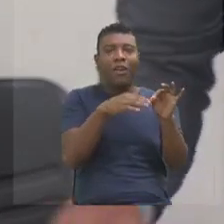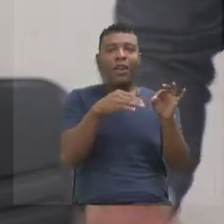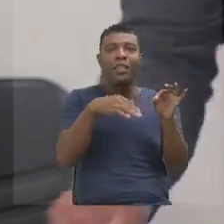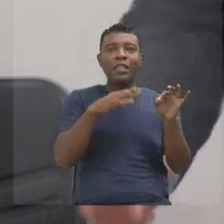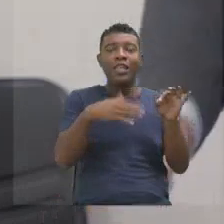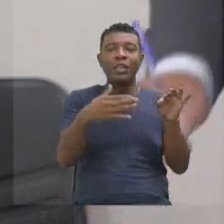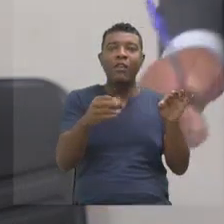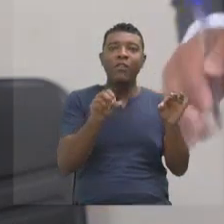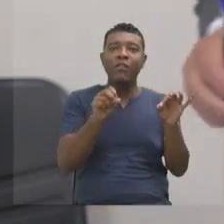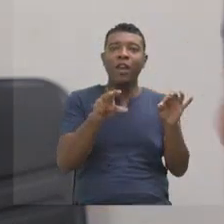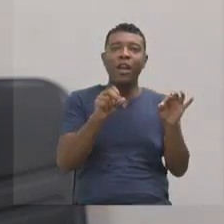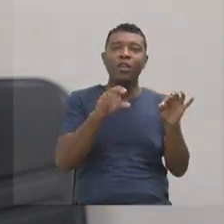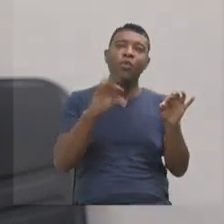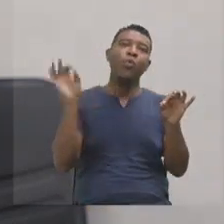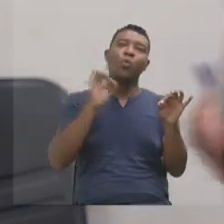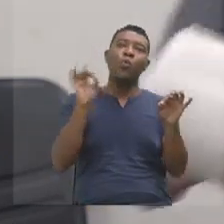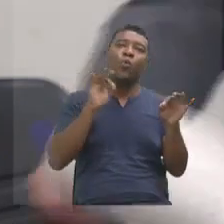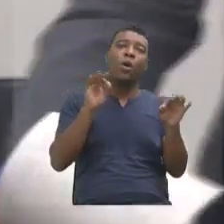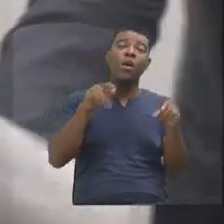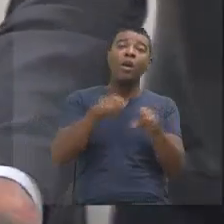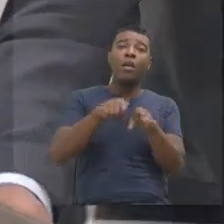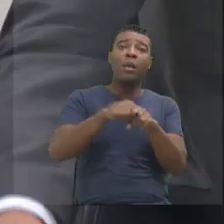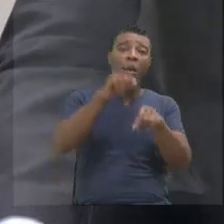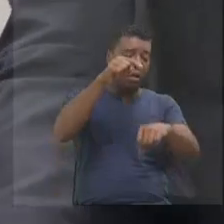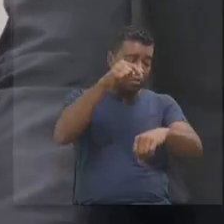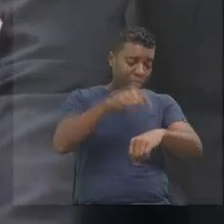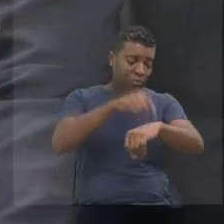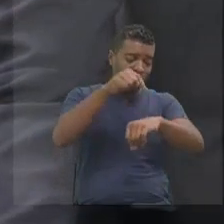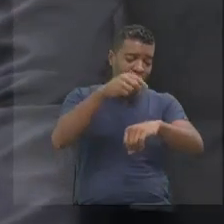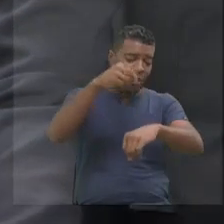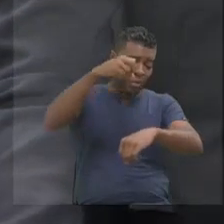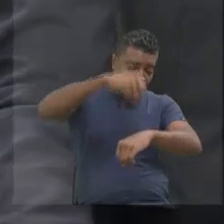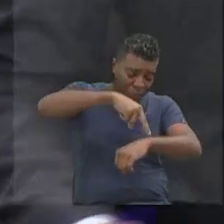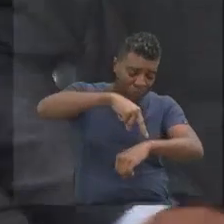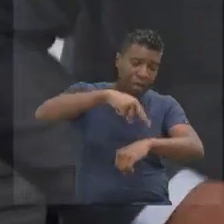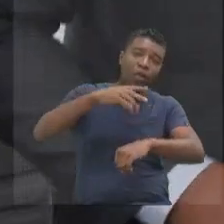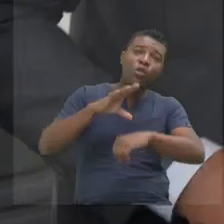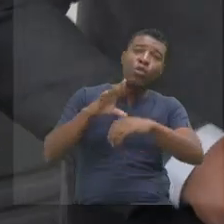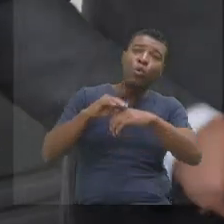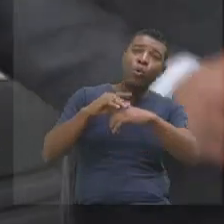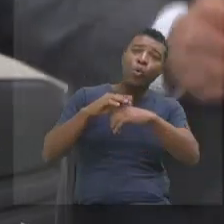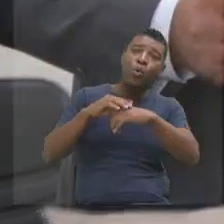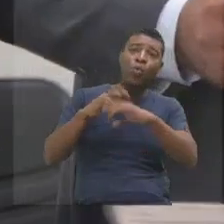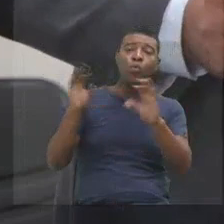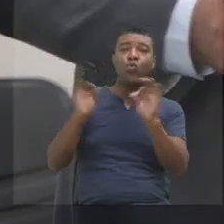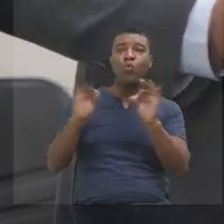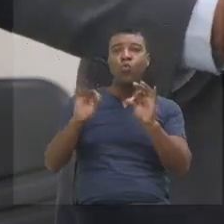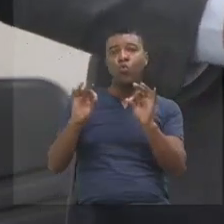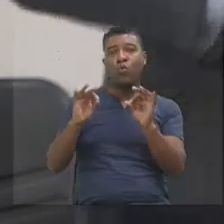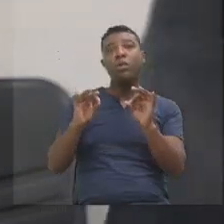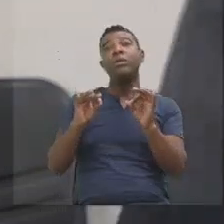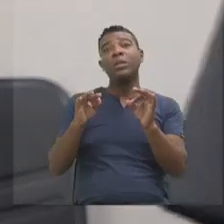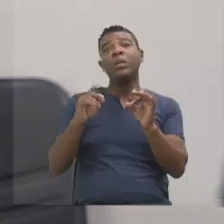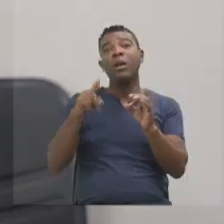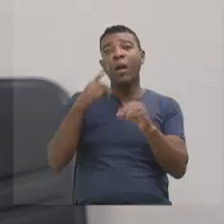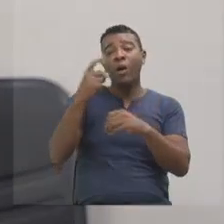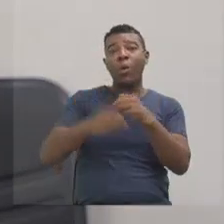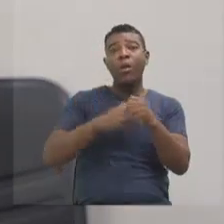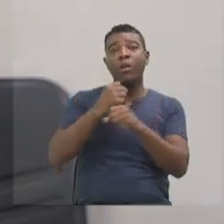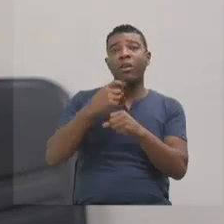o vírus e ele não transmite e aí a nossa expectativa é muito positiva para que a partir do ano que vem temos essa nova